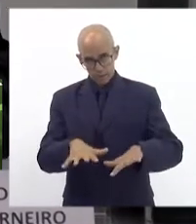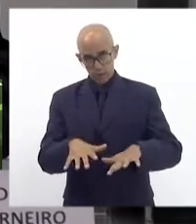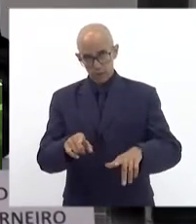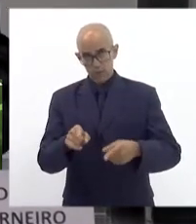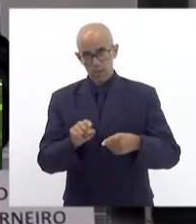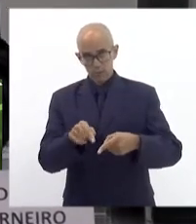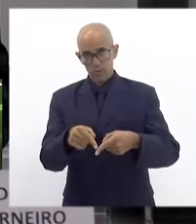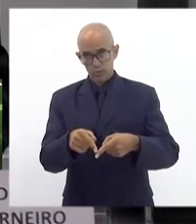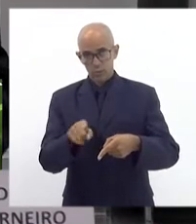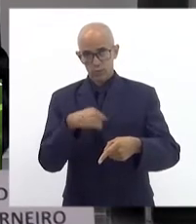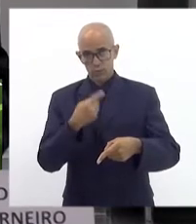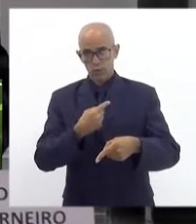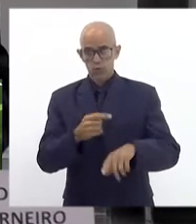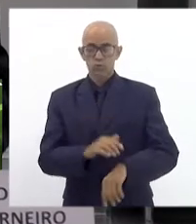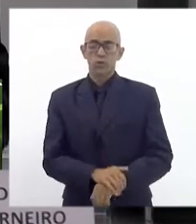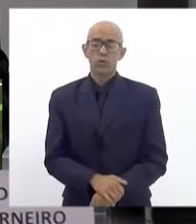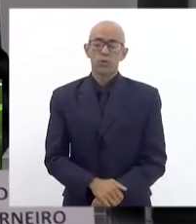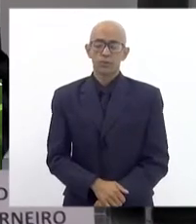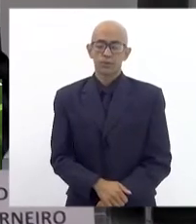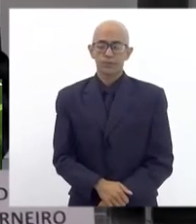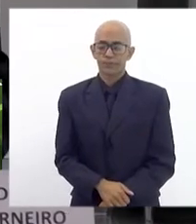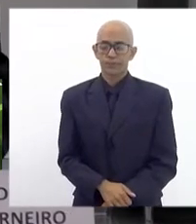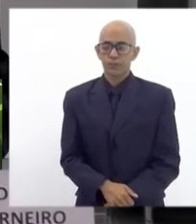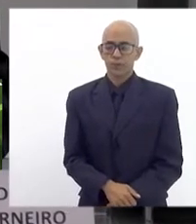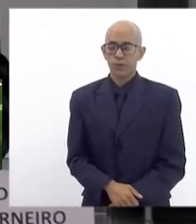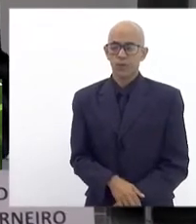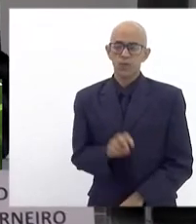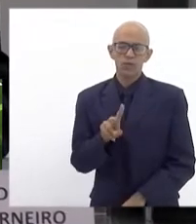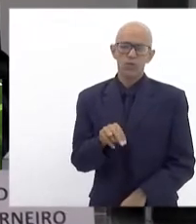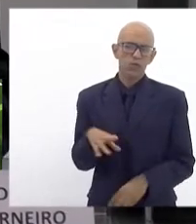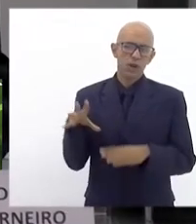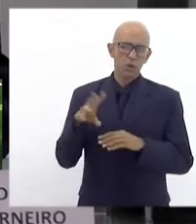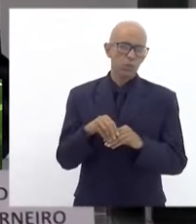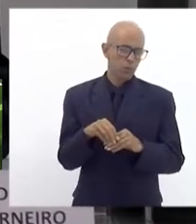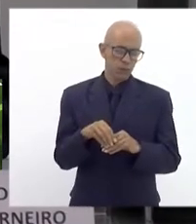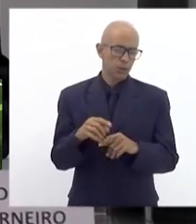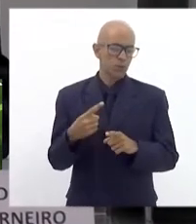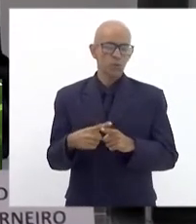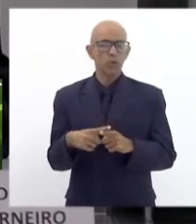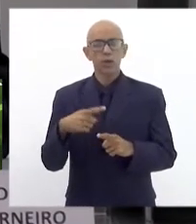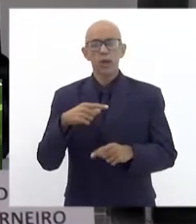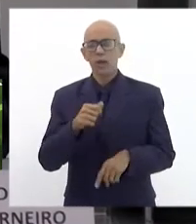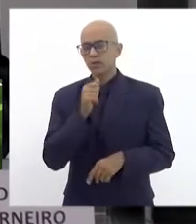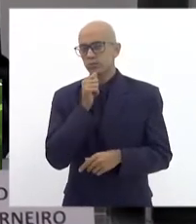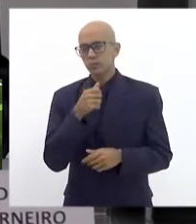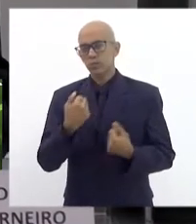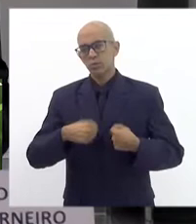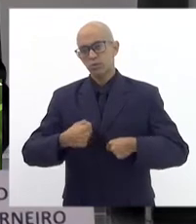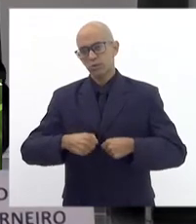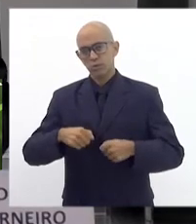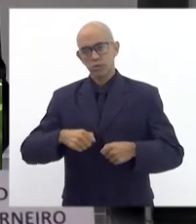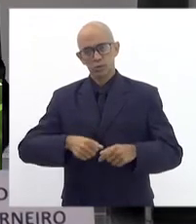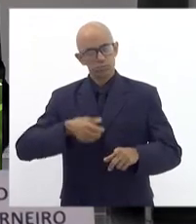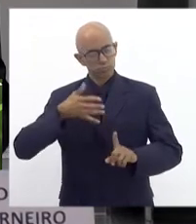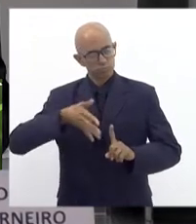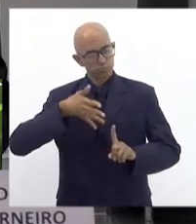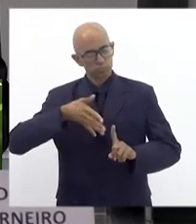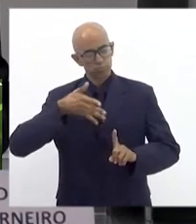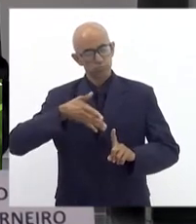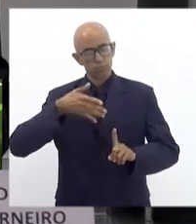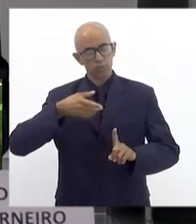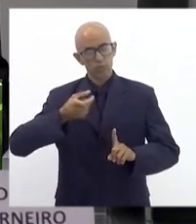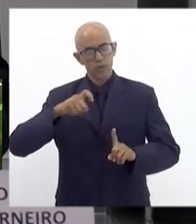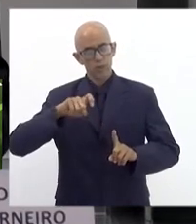vou fazer nenhum apontamento adicional, porque é importante ouvirmos o ex-ministro Celso Panceira, a quem eu já